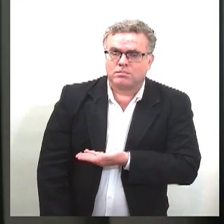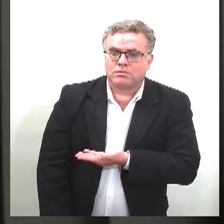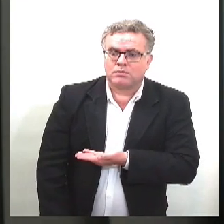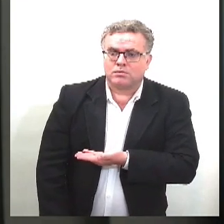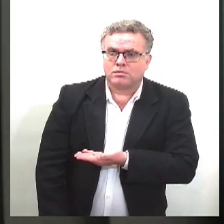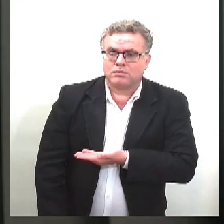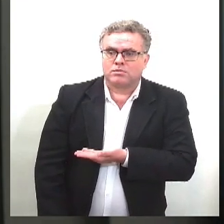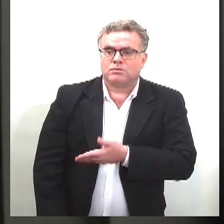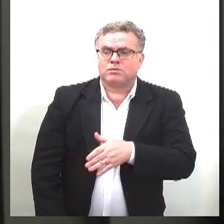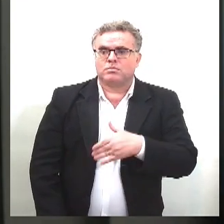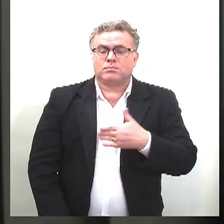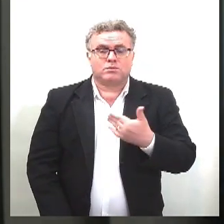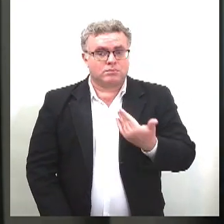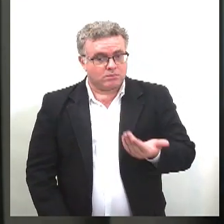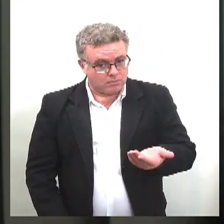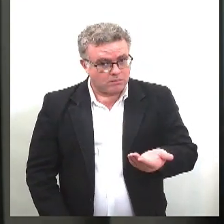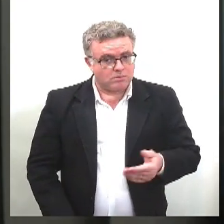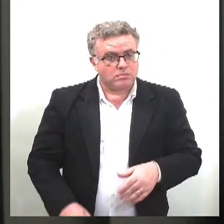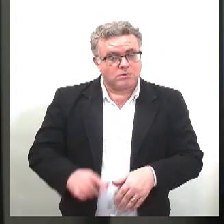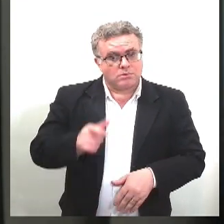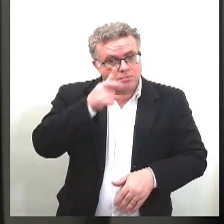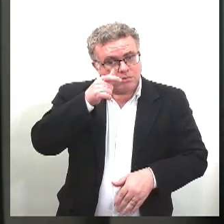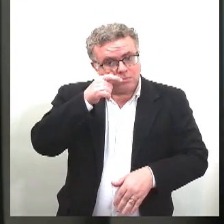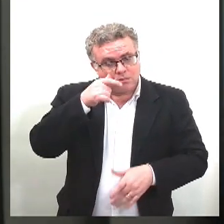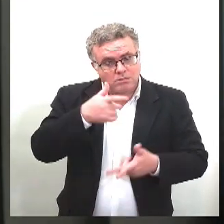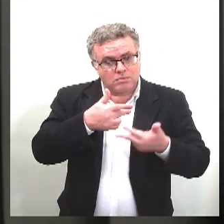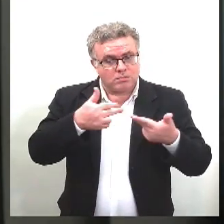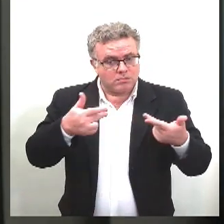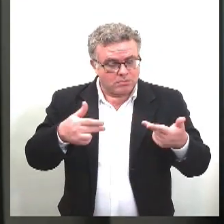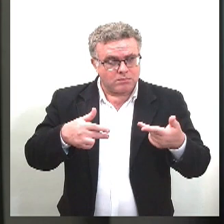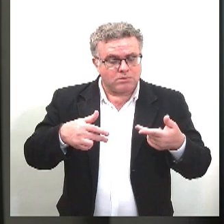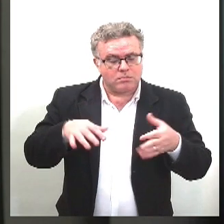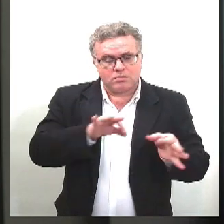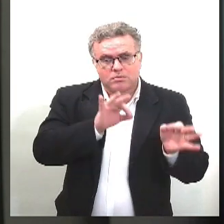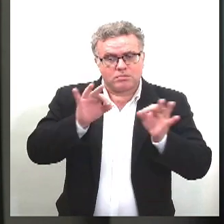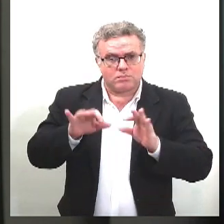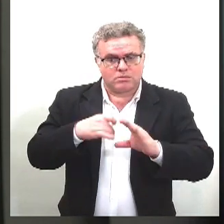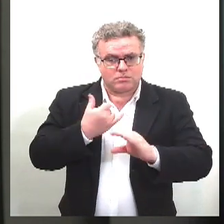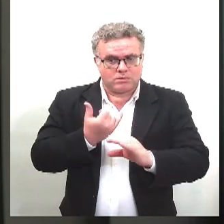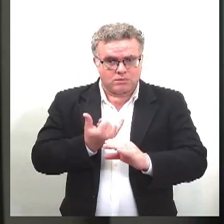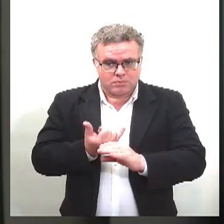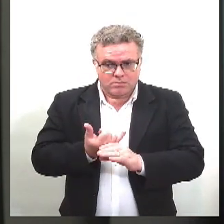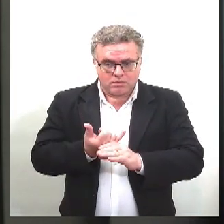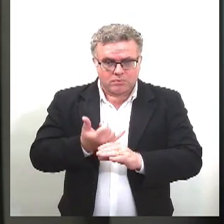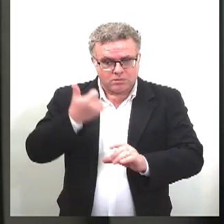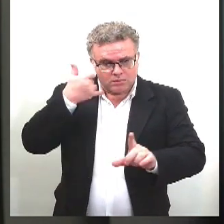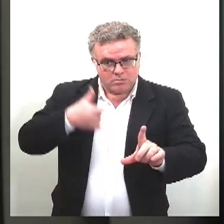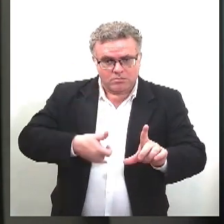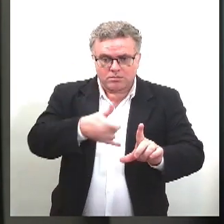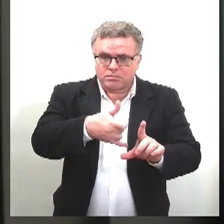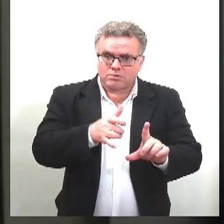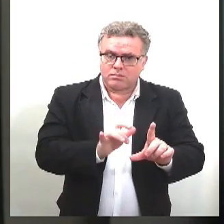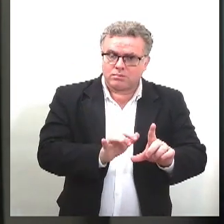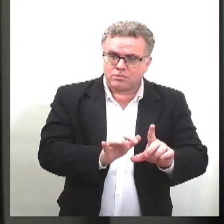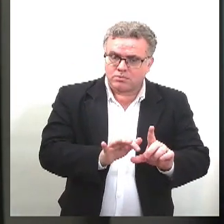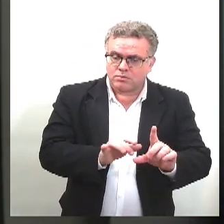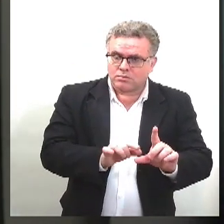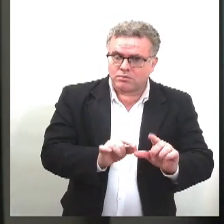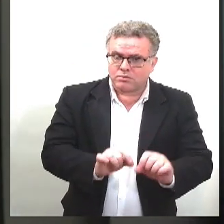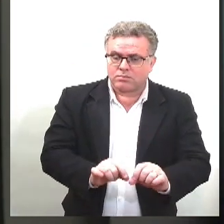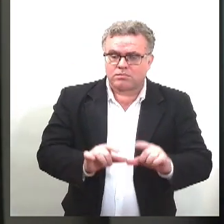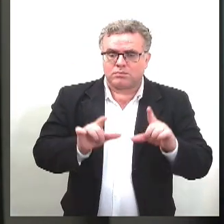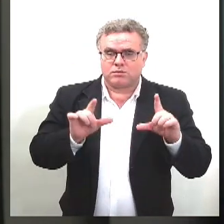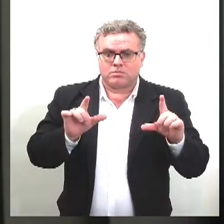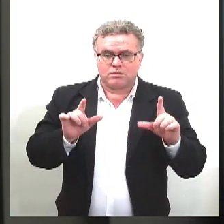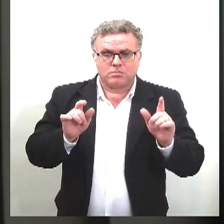Para acessar o nosso canal no YouTube, posicione a câmera do seu celular no QR Code, localizado no canto inferior esquerdo da tela, e você será